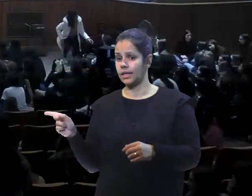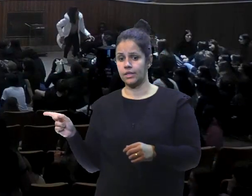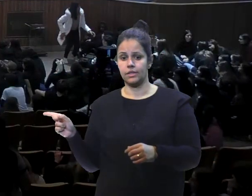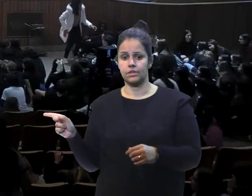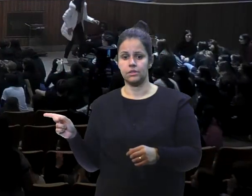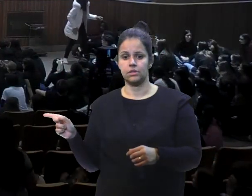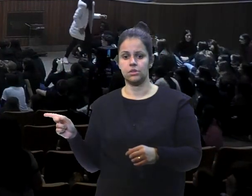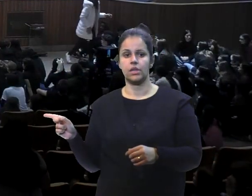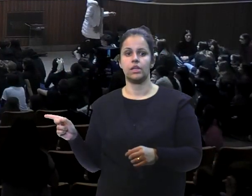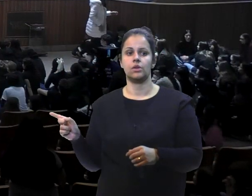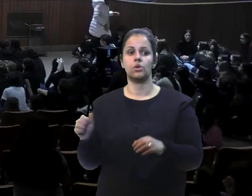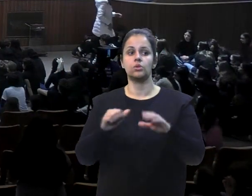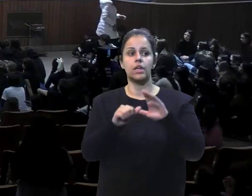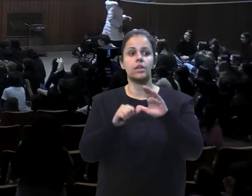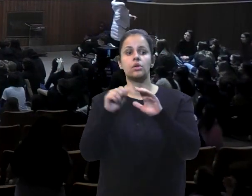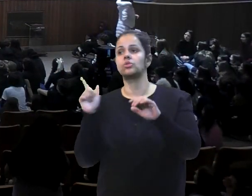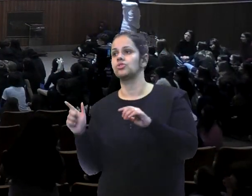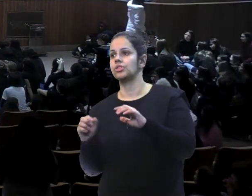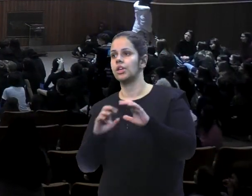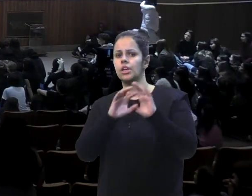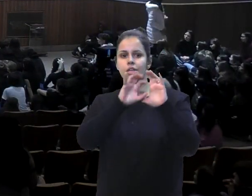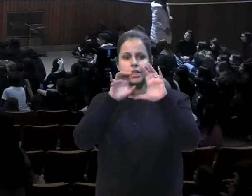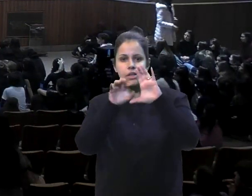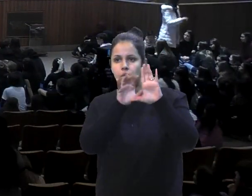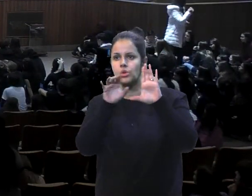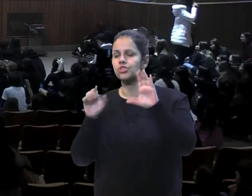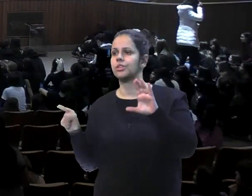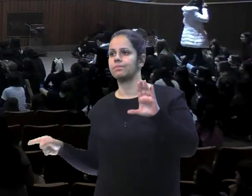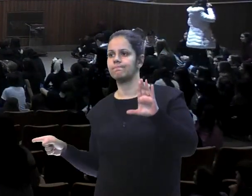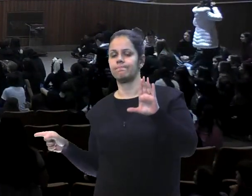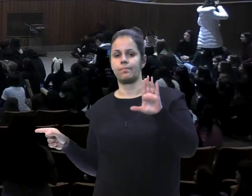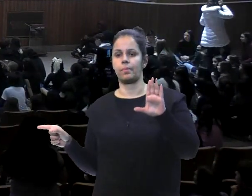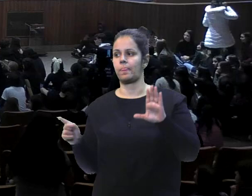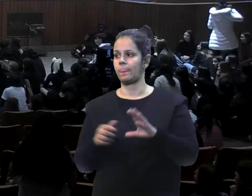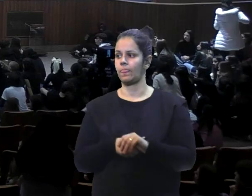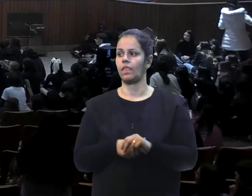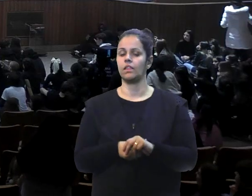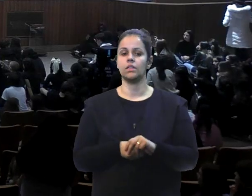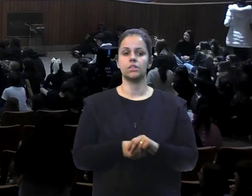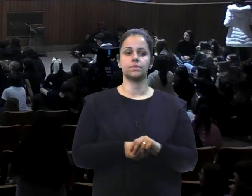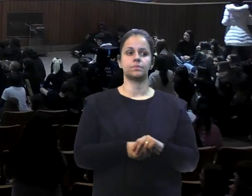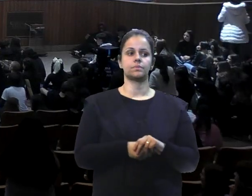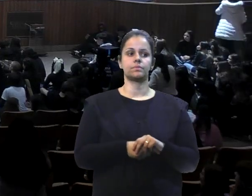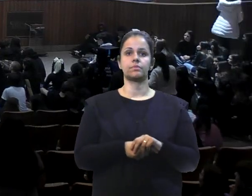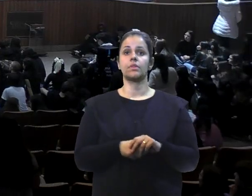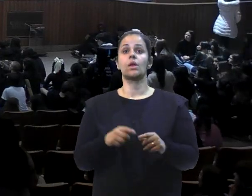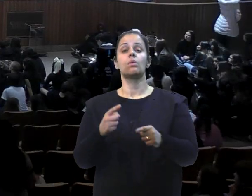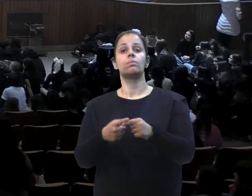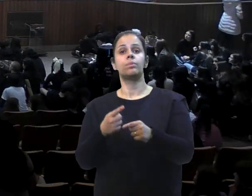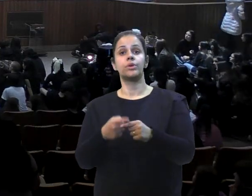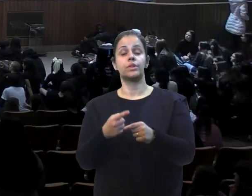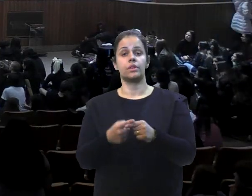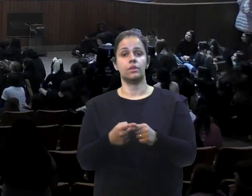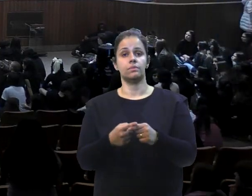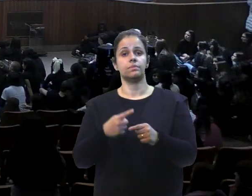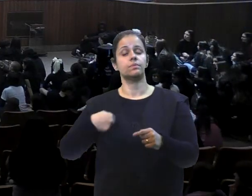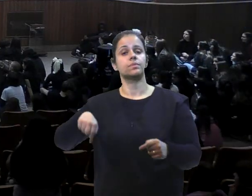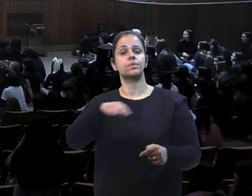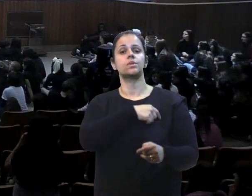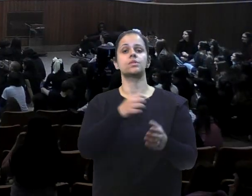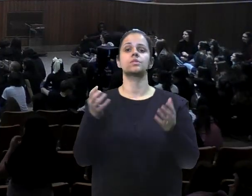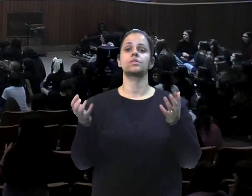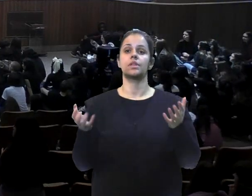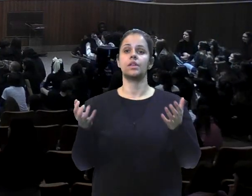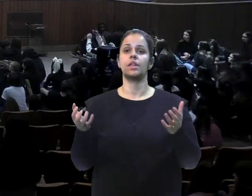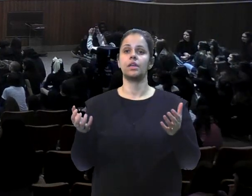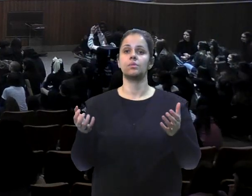naqueles lá que estão, isso aí. Os QR Codes que estão aí, tá? Por quê? Porque a gente quer caminhar com você. A